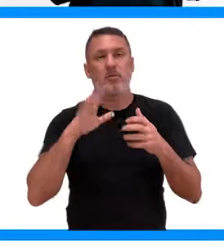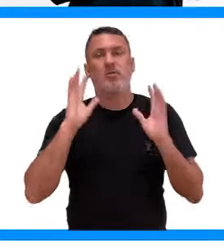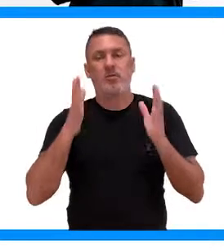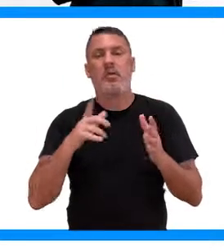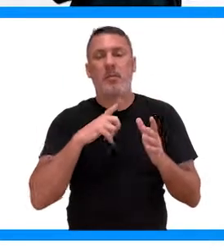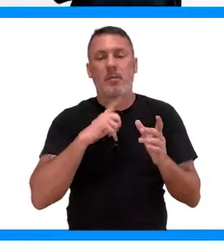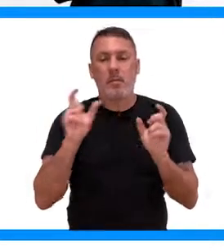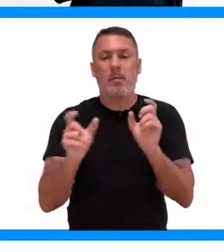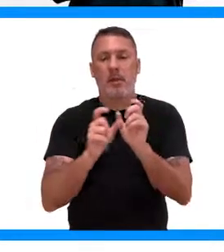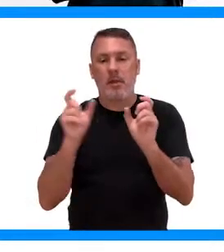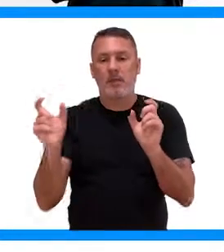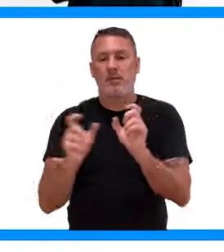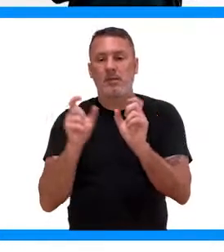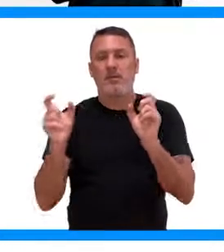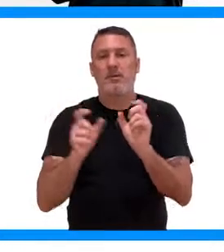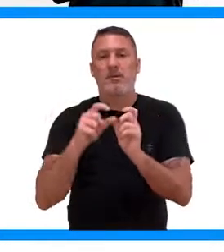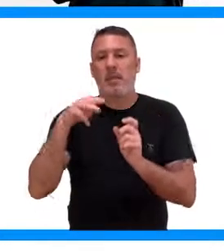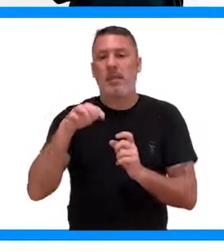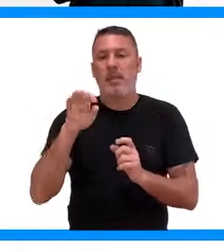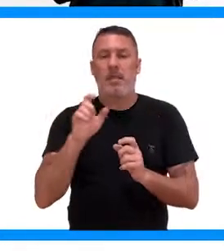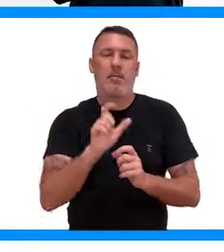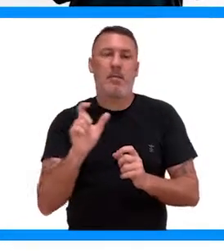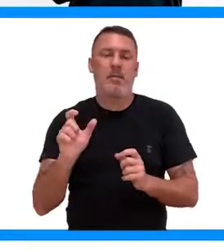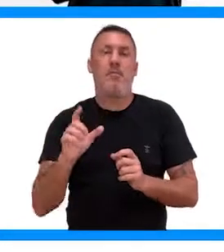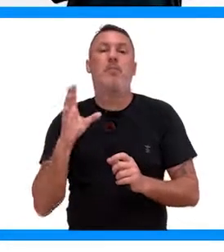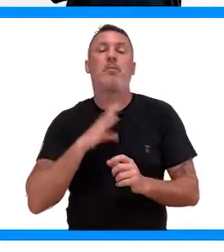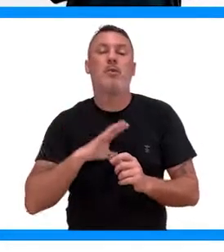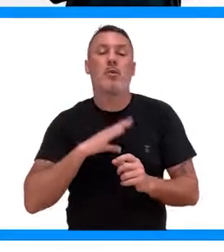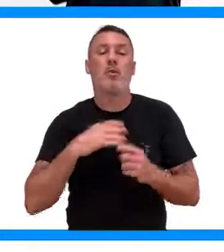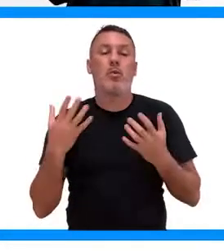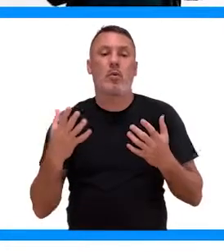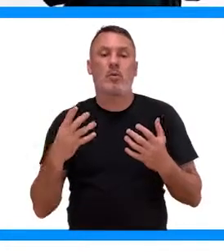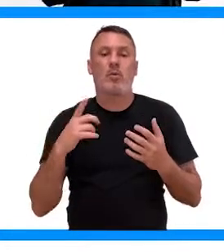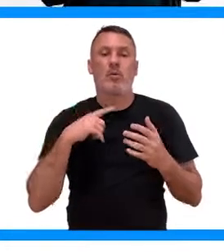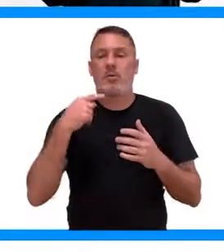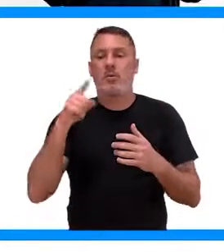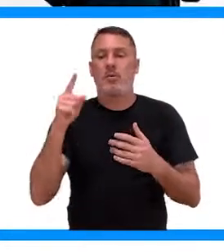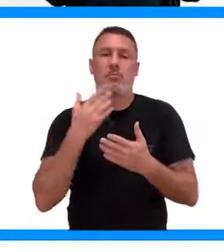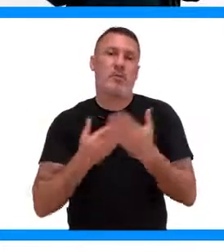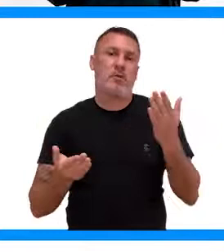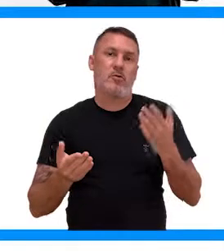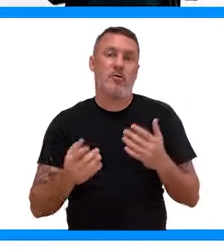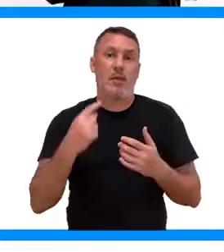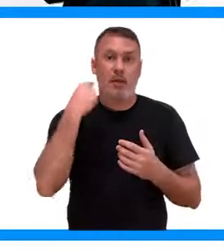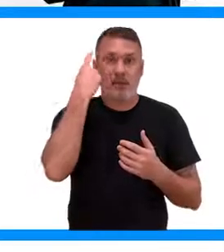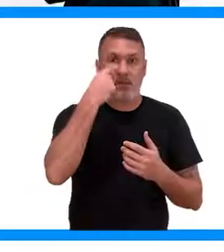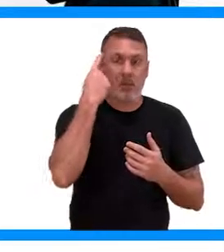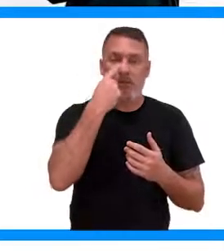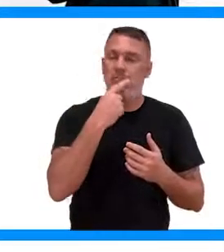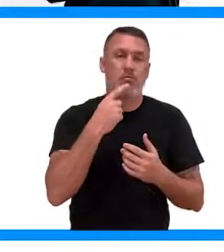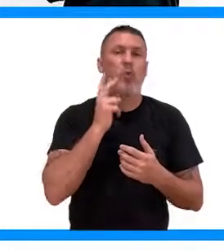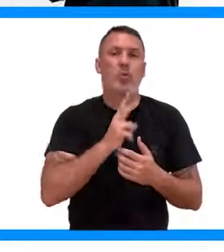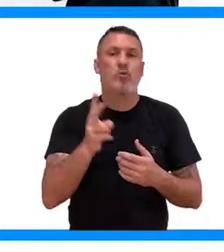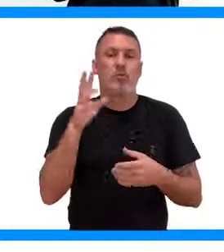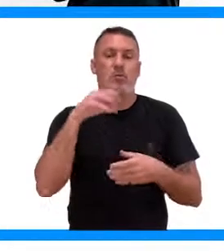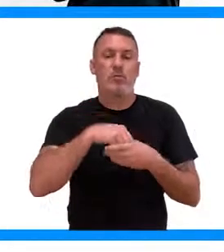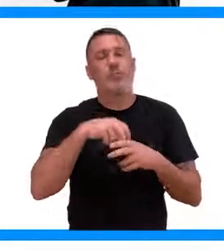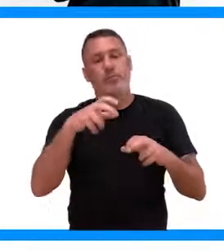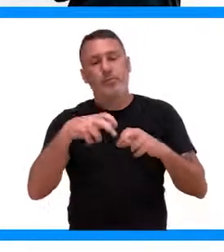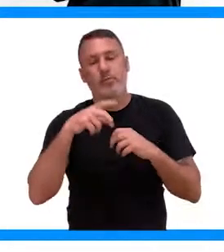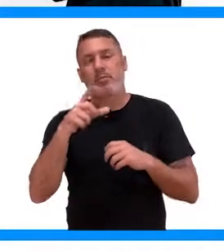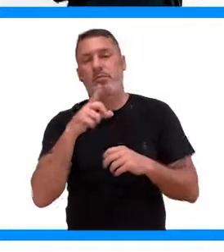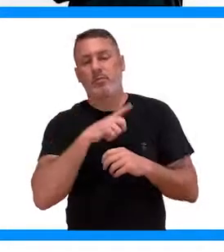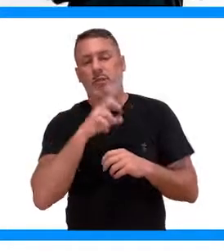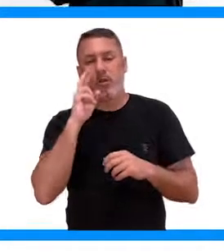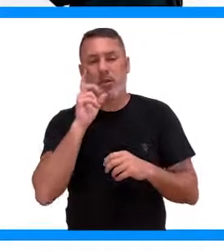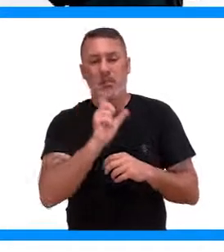Então, a gente vai acrescentar o sufixo mente a essas palavras. Em português, perde o acento. Em espanhol, não perde, mantém o